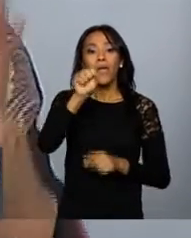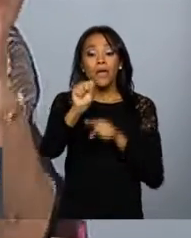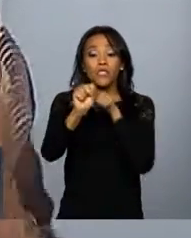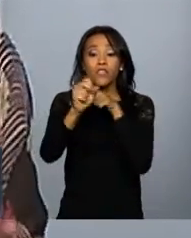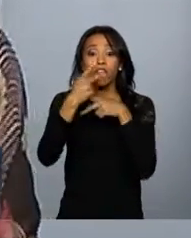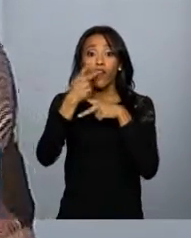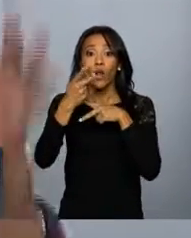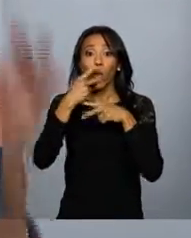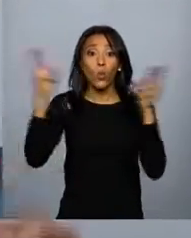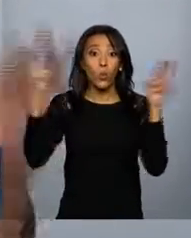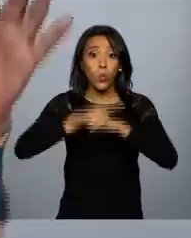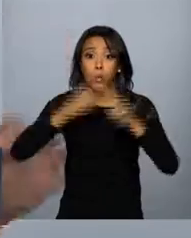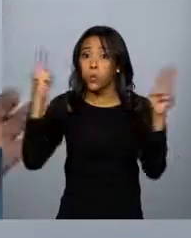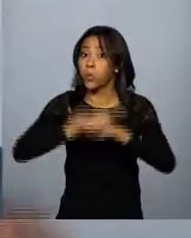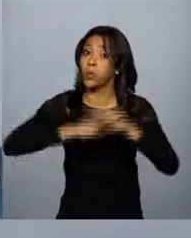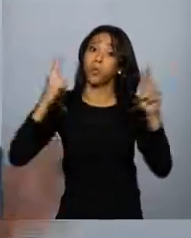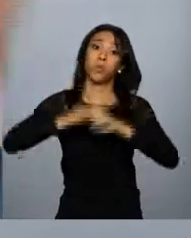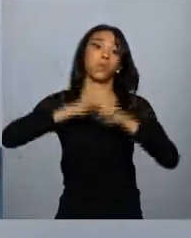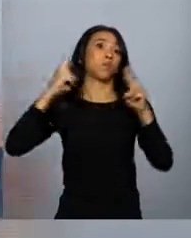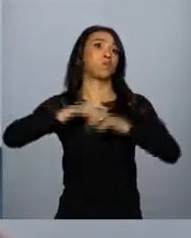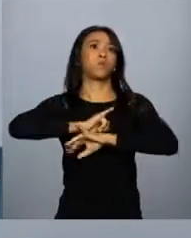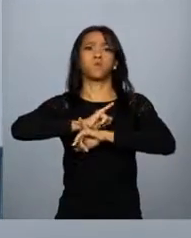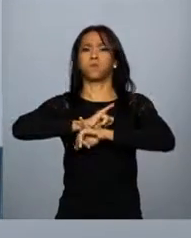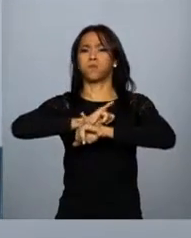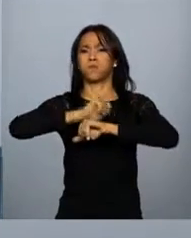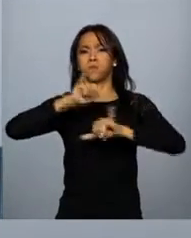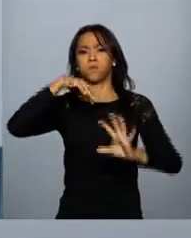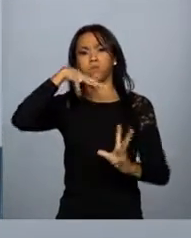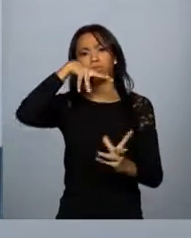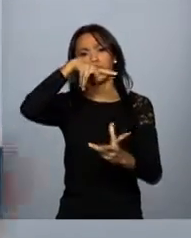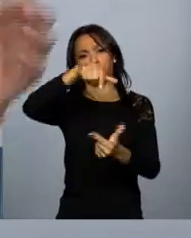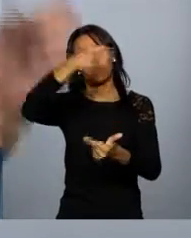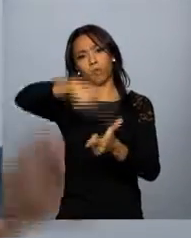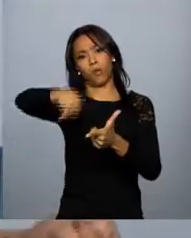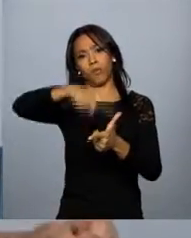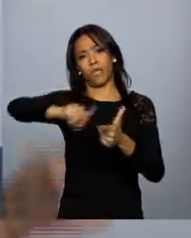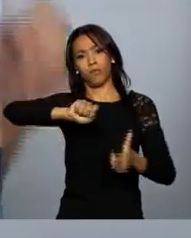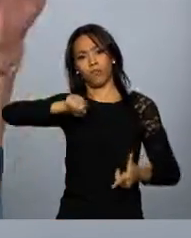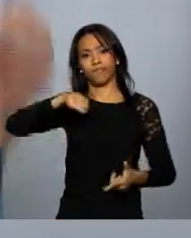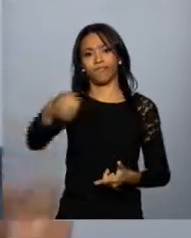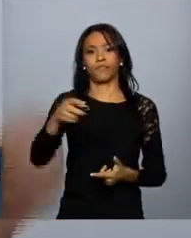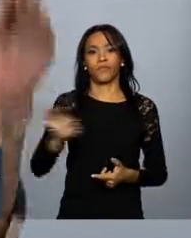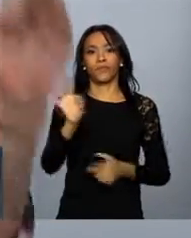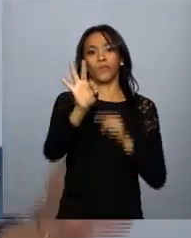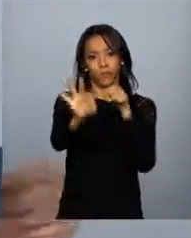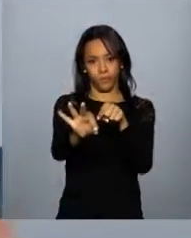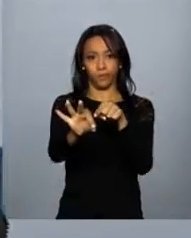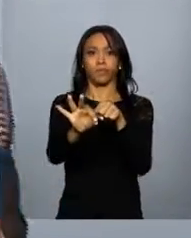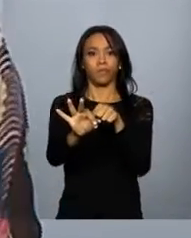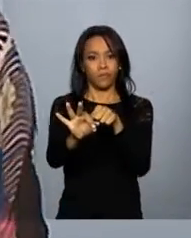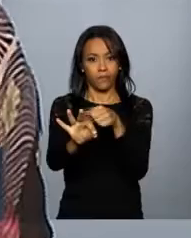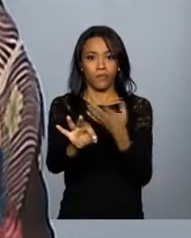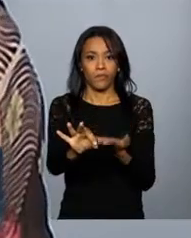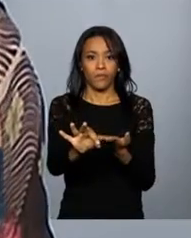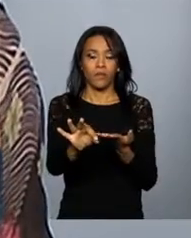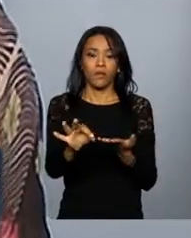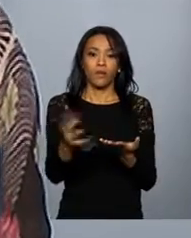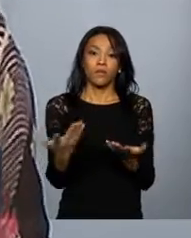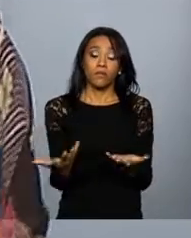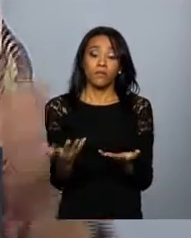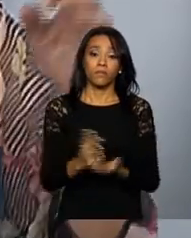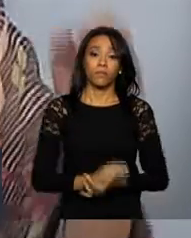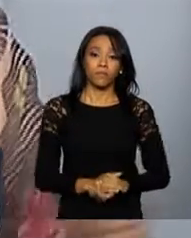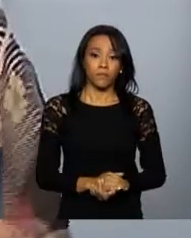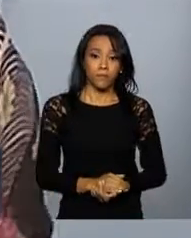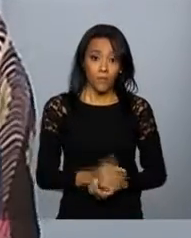decretou emergência internacional em saúde pública por conta desta questão. Além